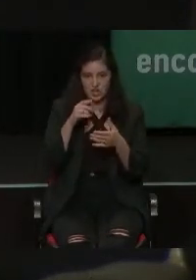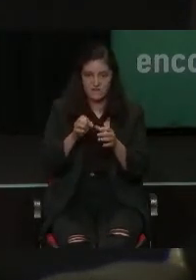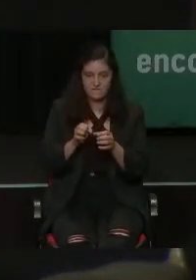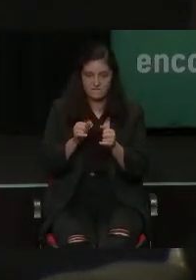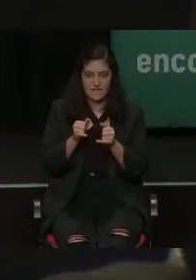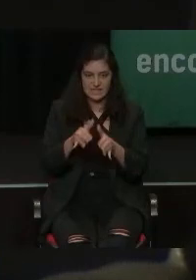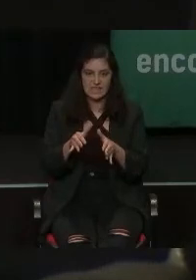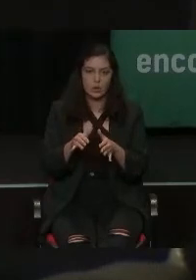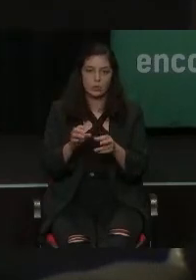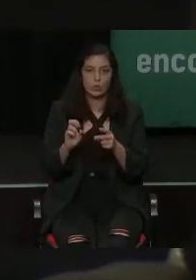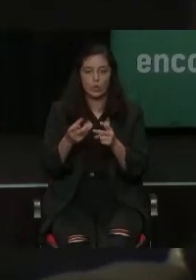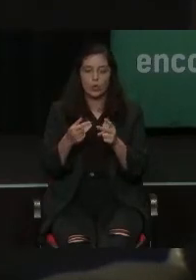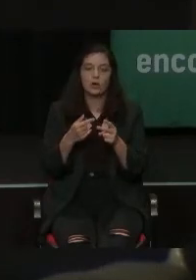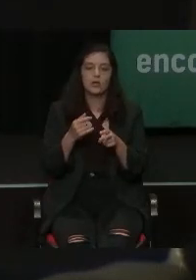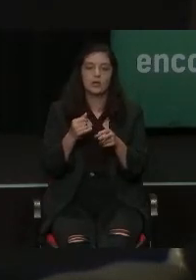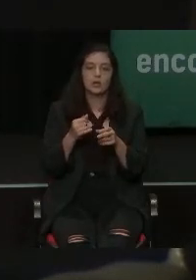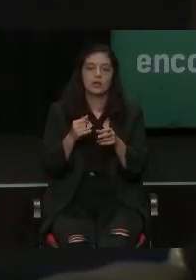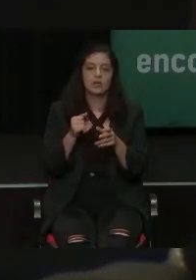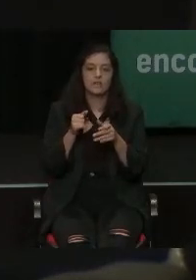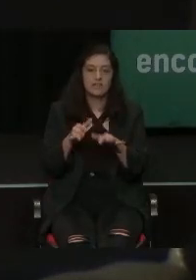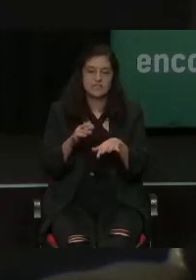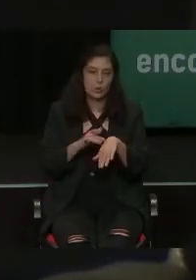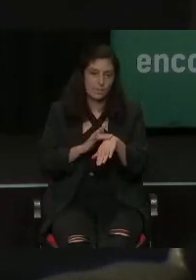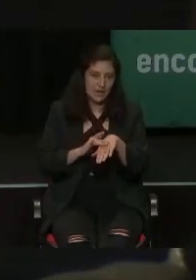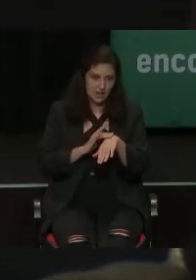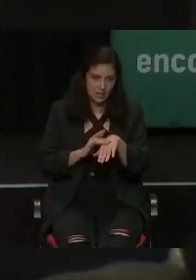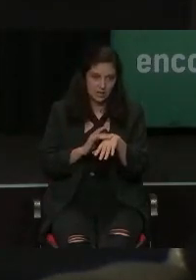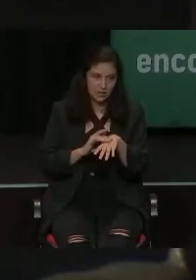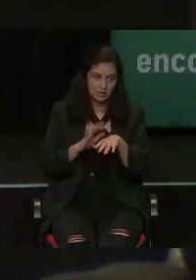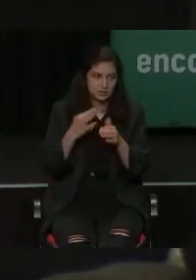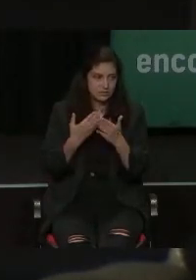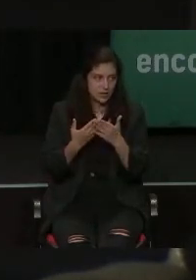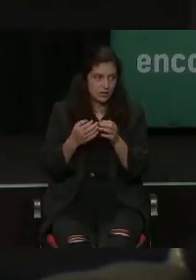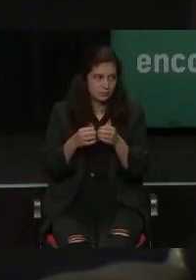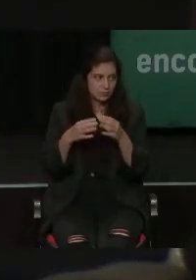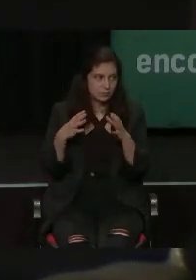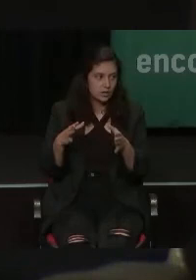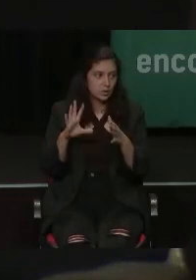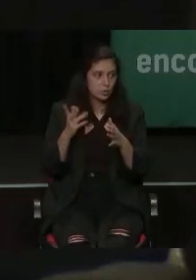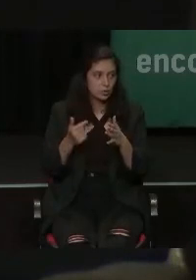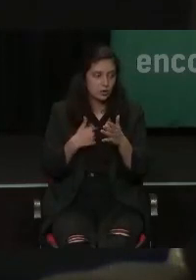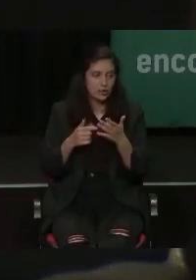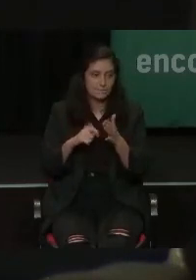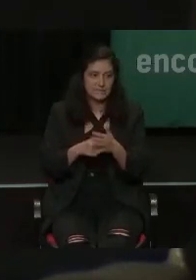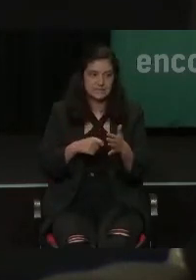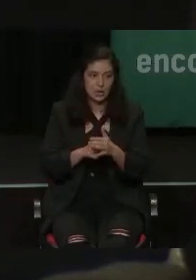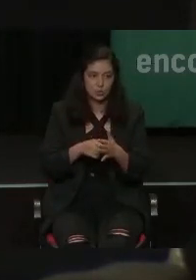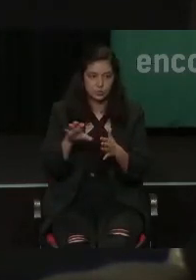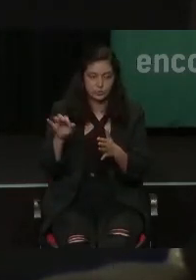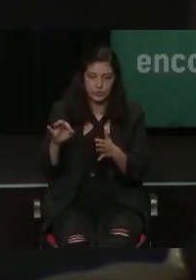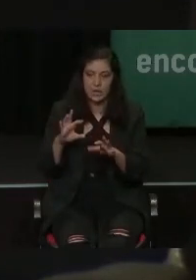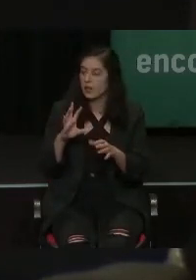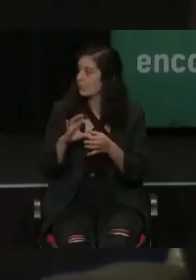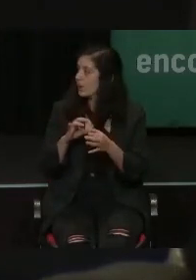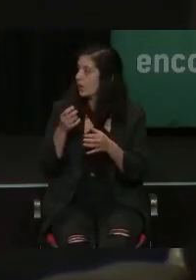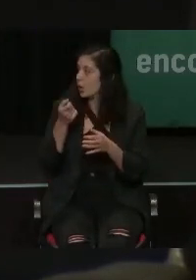e infecções cutâneas, era maior quando havia uma pressão de seleção pelo uso de antibiótico,